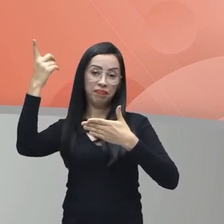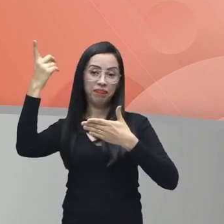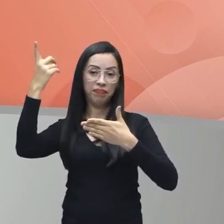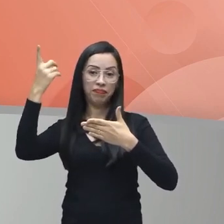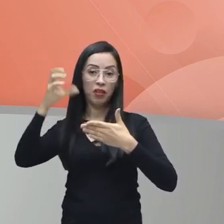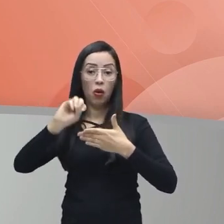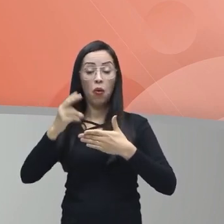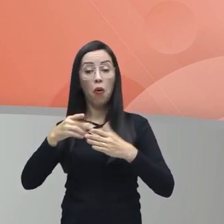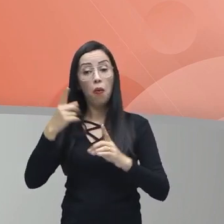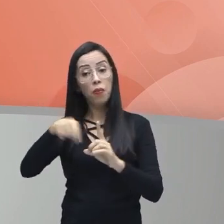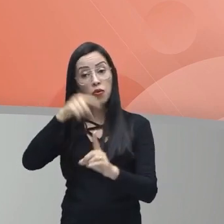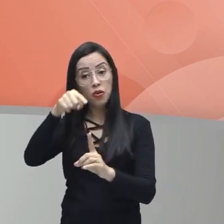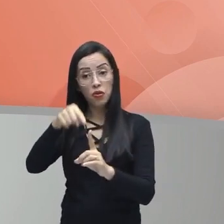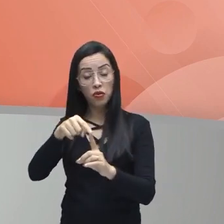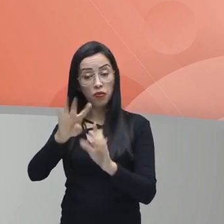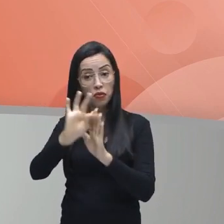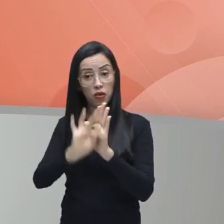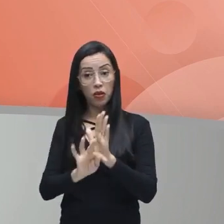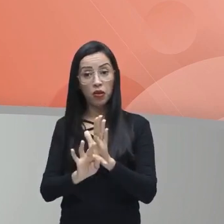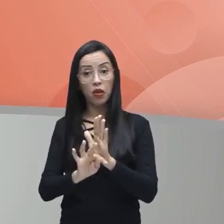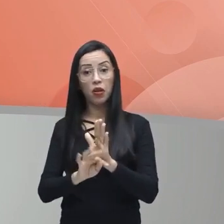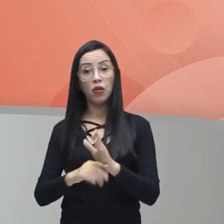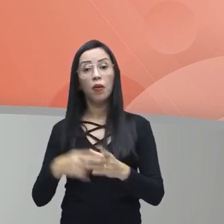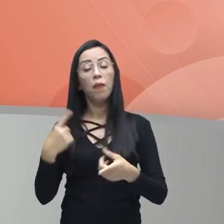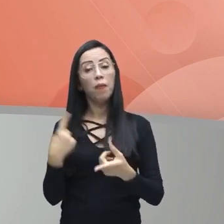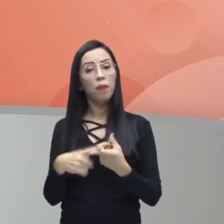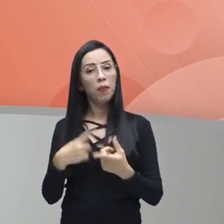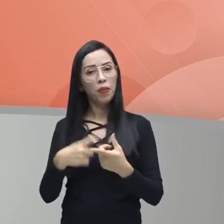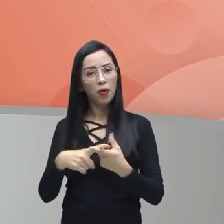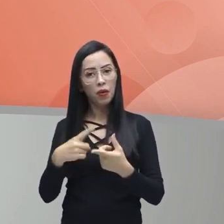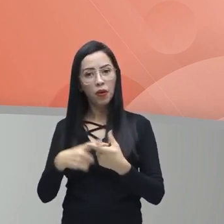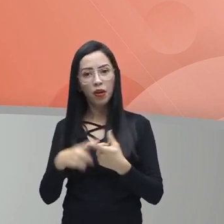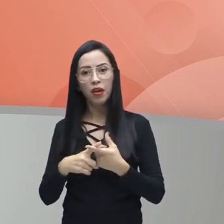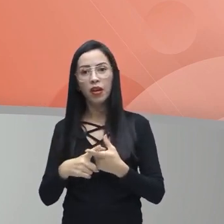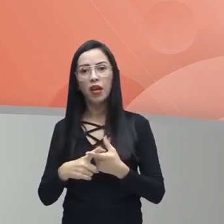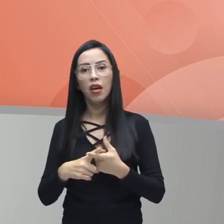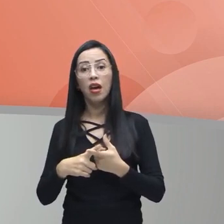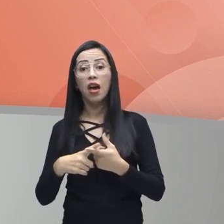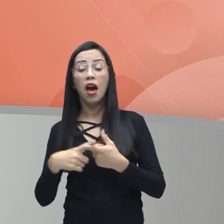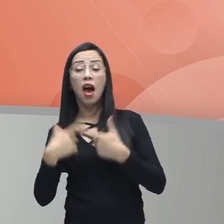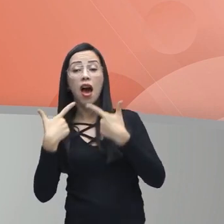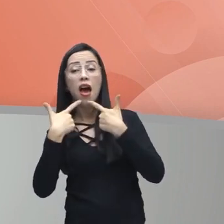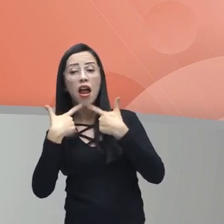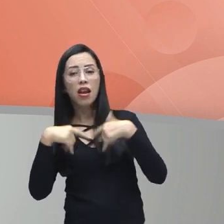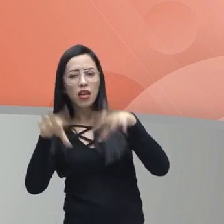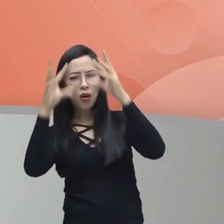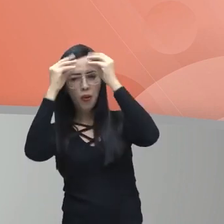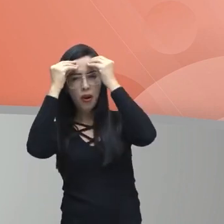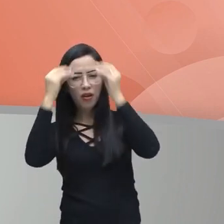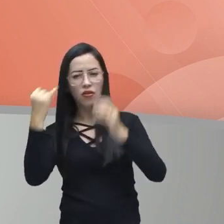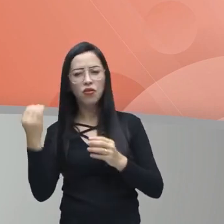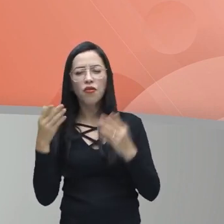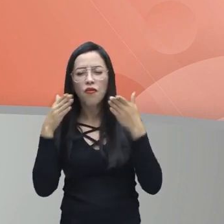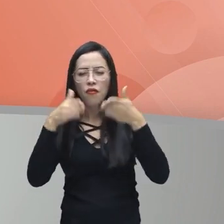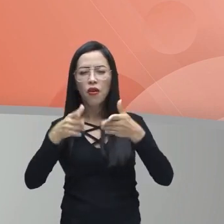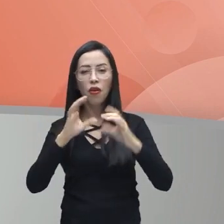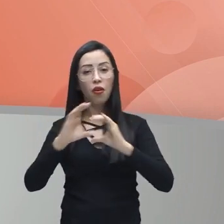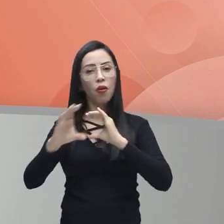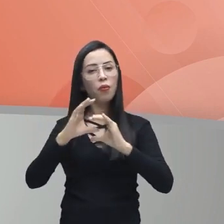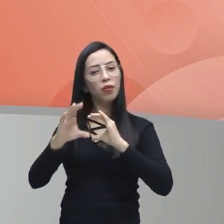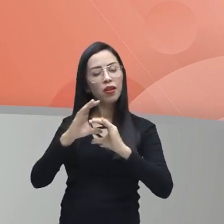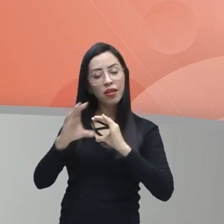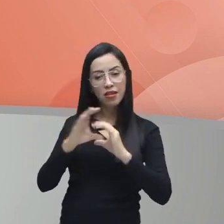que a função inicial, primordial da linguagem é comunicar, como os autores vão fazer essa